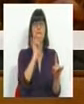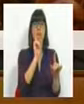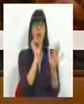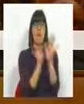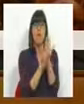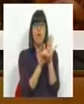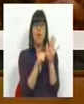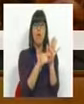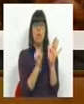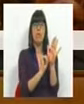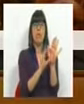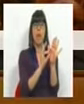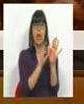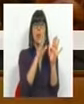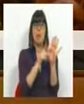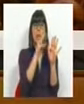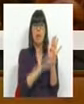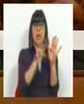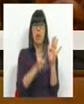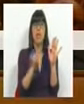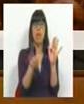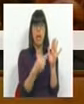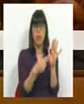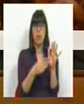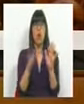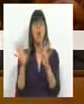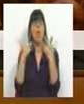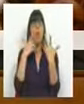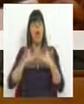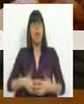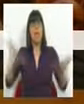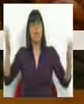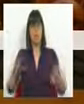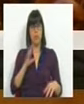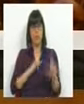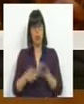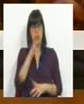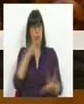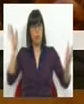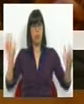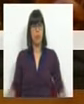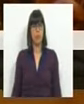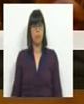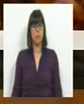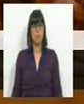do fundo, que é de 14 mil milhões de euros. Onde é que está a dúvida, senhoras e senhores